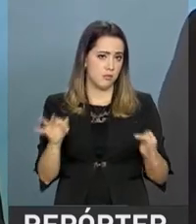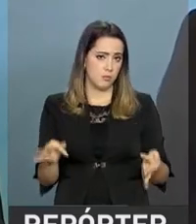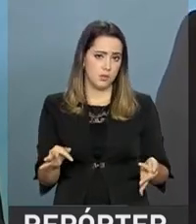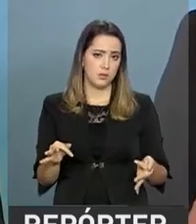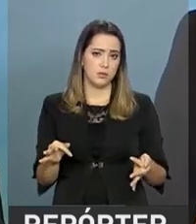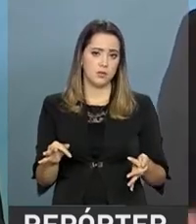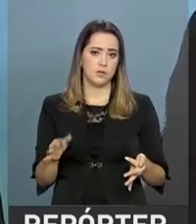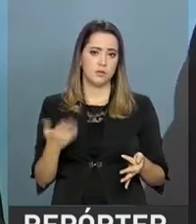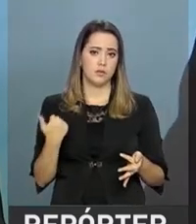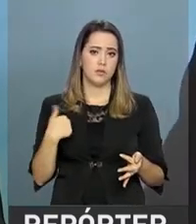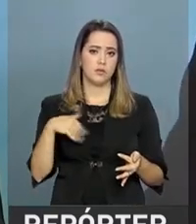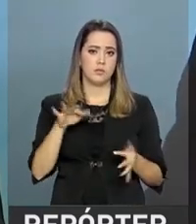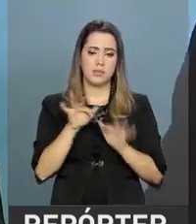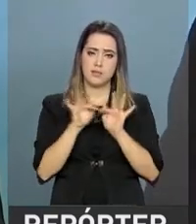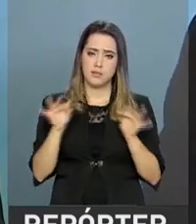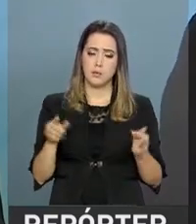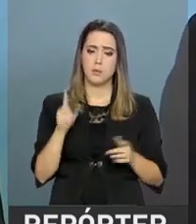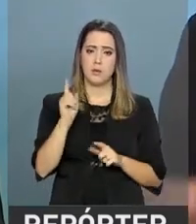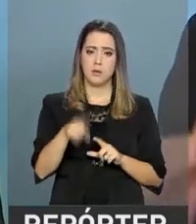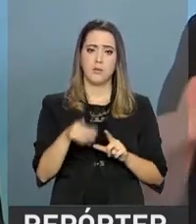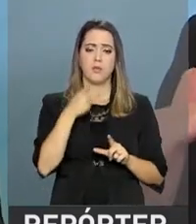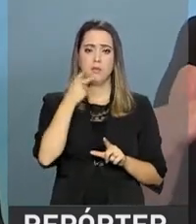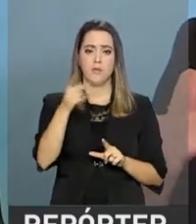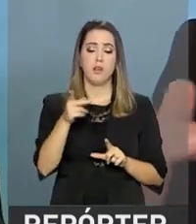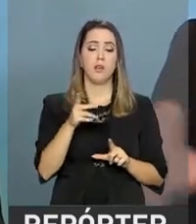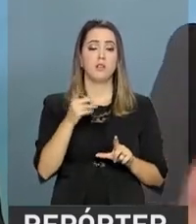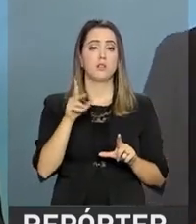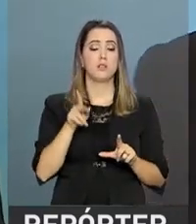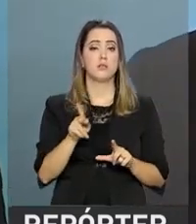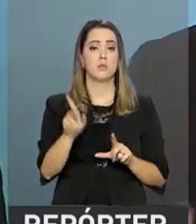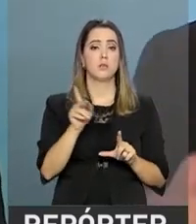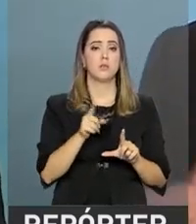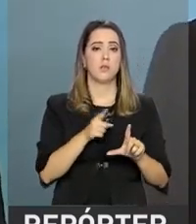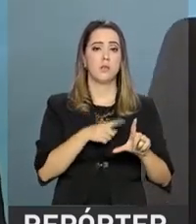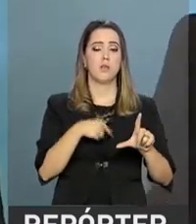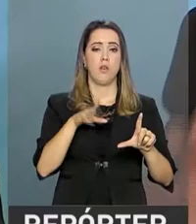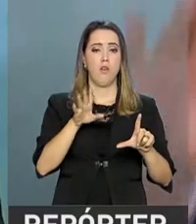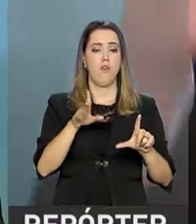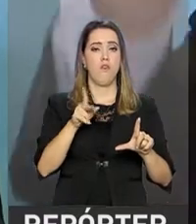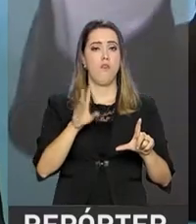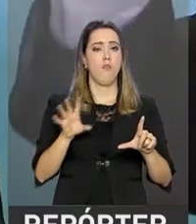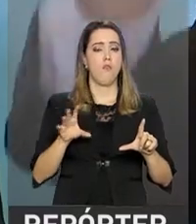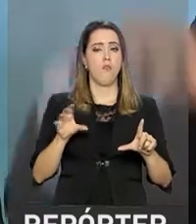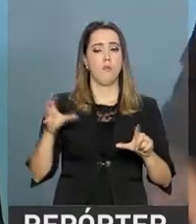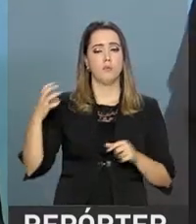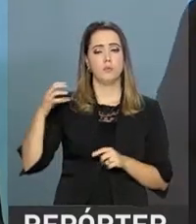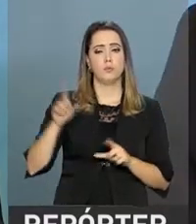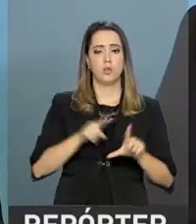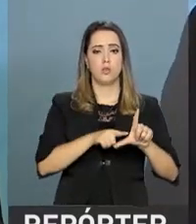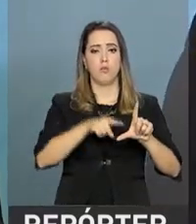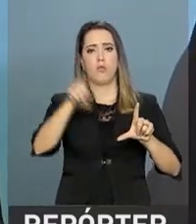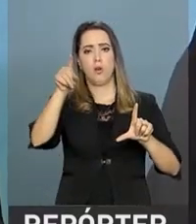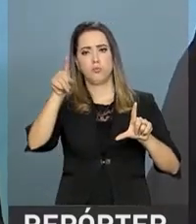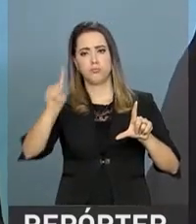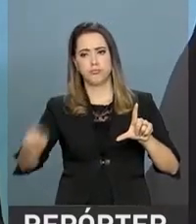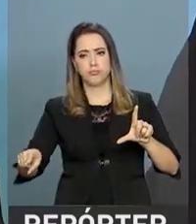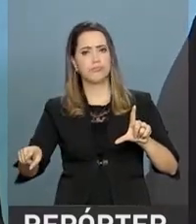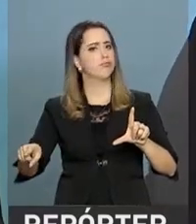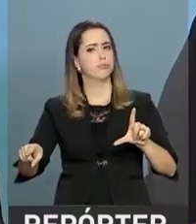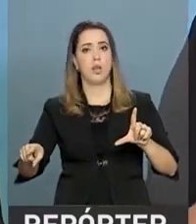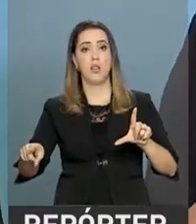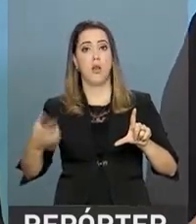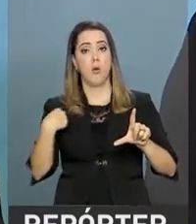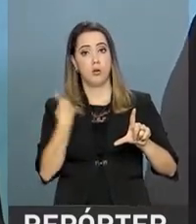digamos comunicativo é aquilo que se chama chama muitas vezes no gol de pato da economia que decola e vol não